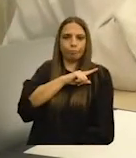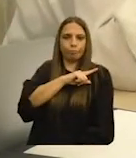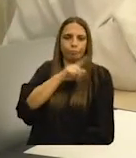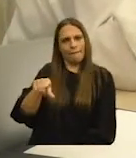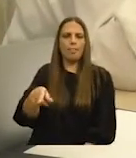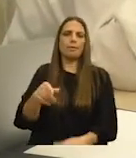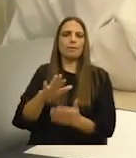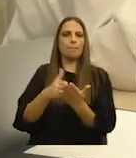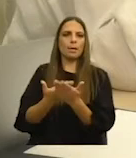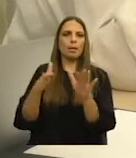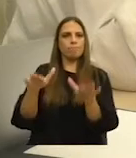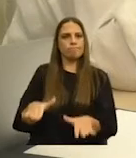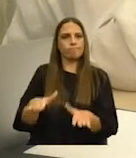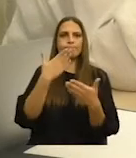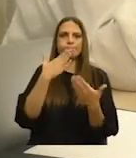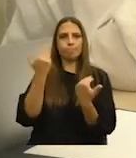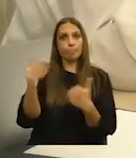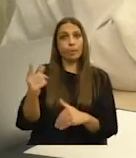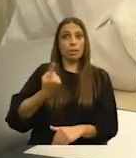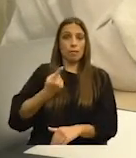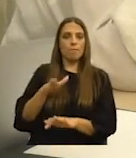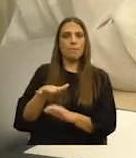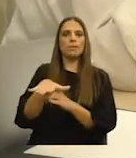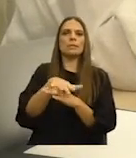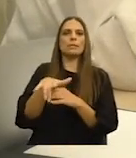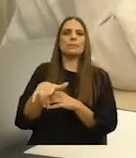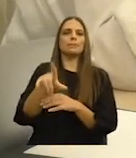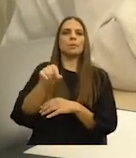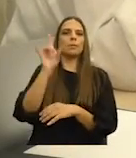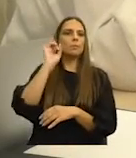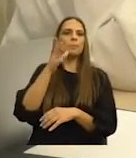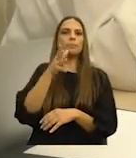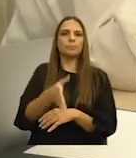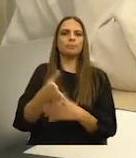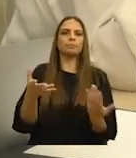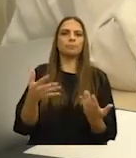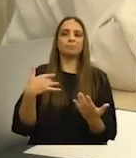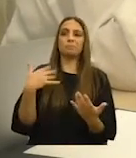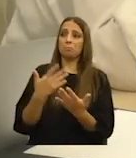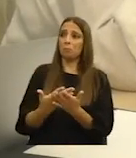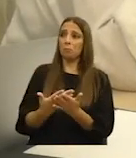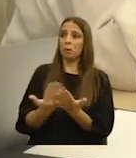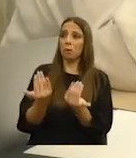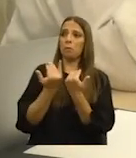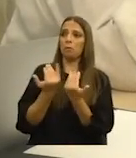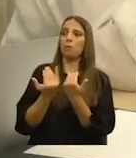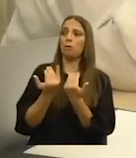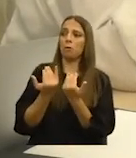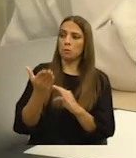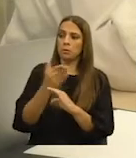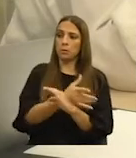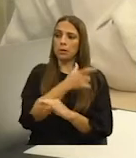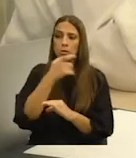e a aprovar as ações temporárias. Mas a este título também é importante referir que ainda não nos foi enviada a informação